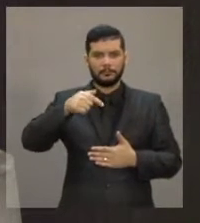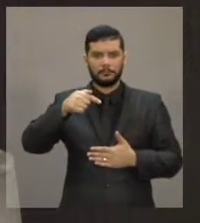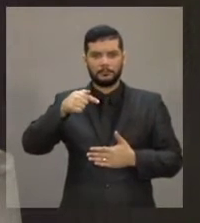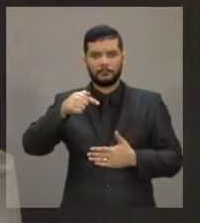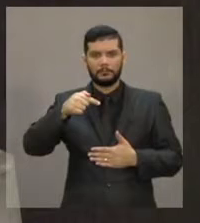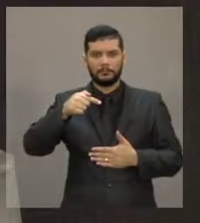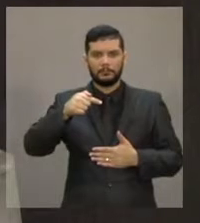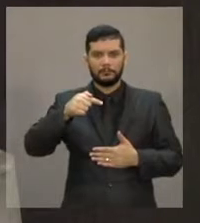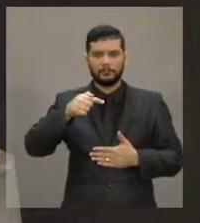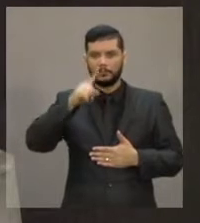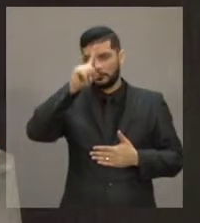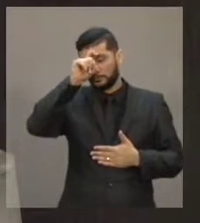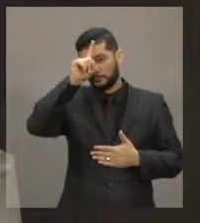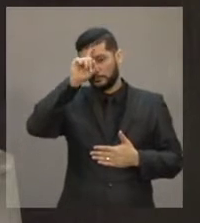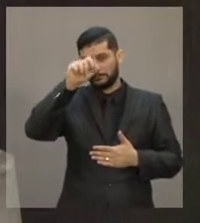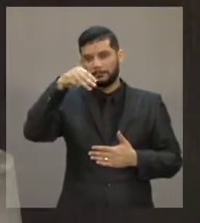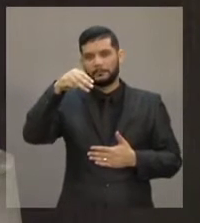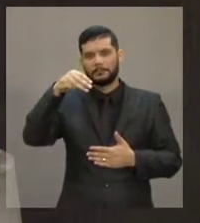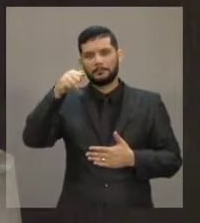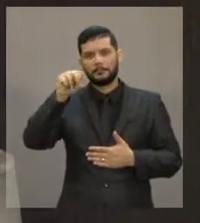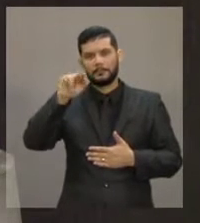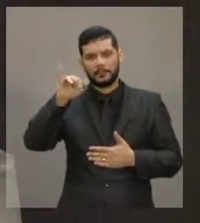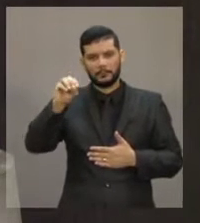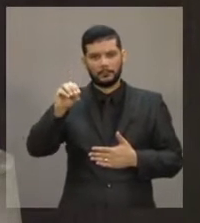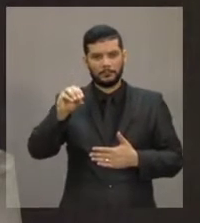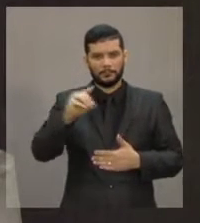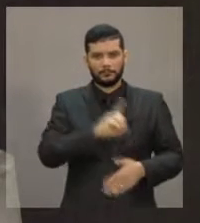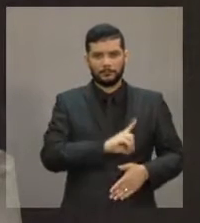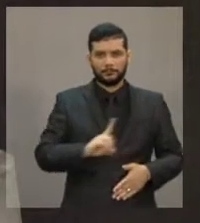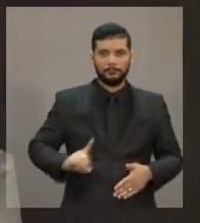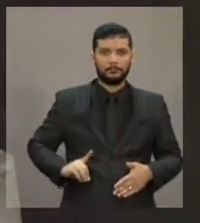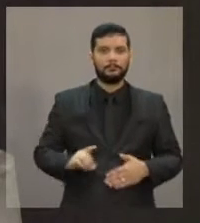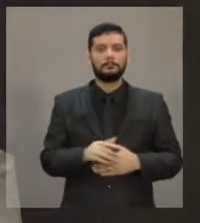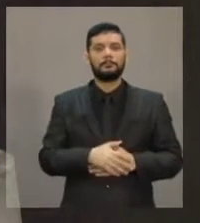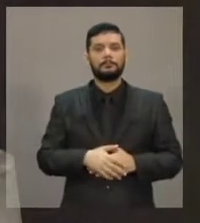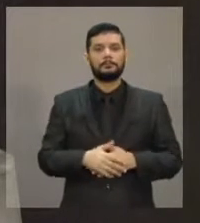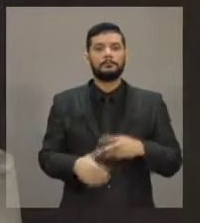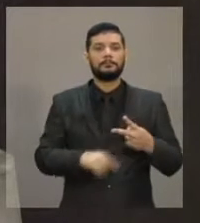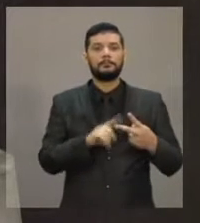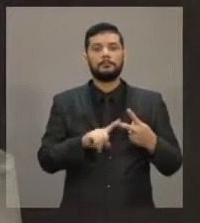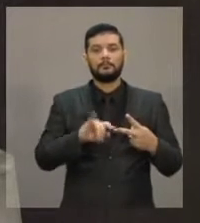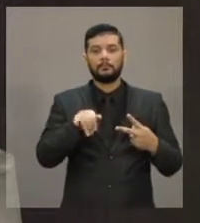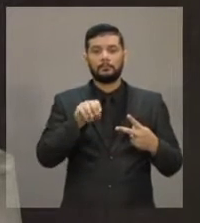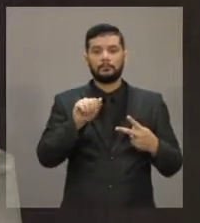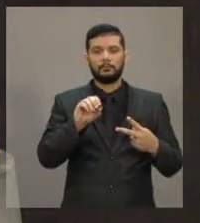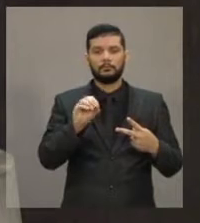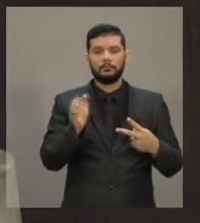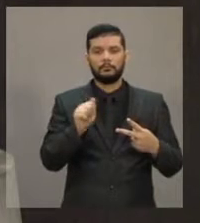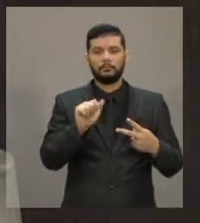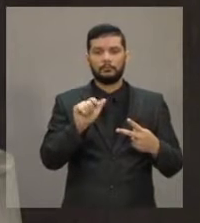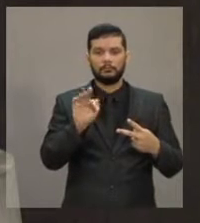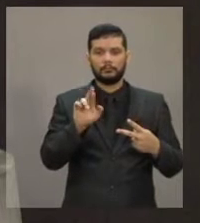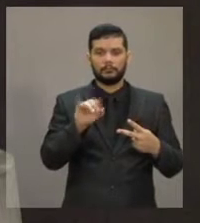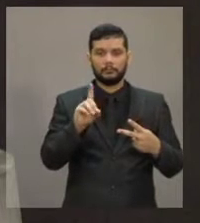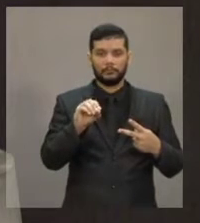hospitais, do deputado Mário Mohamed, e a segunda, em 2002, do deputado João Alfredo, nas